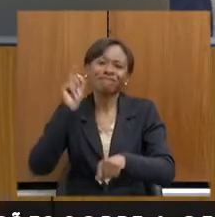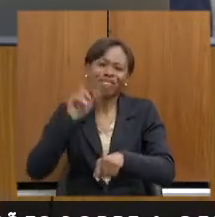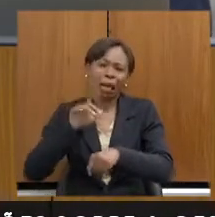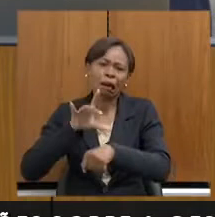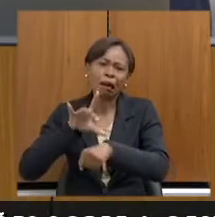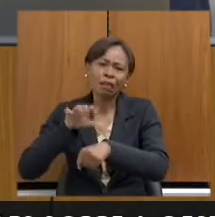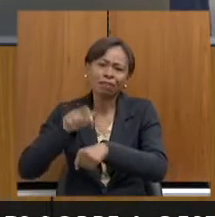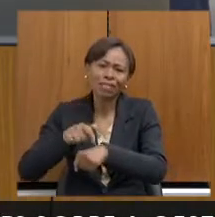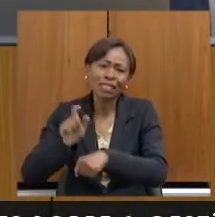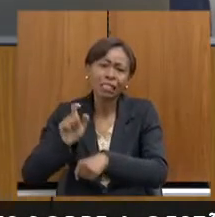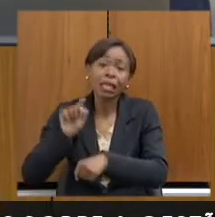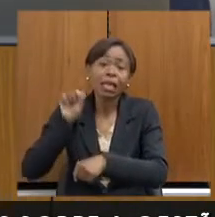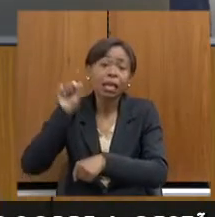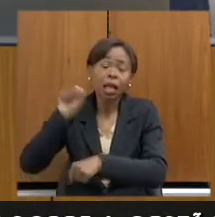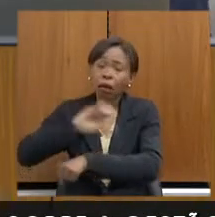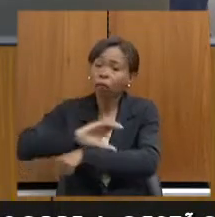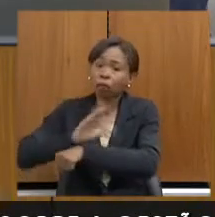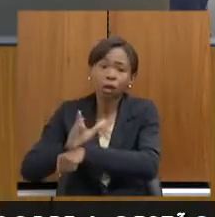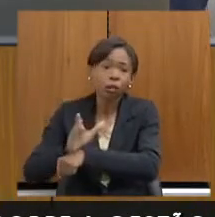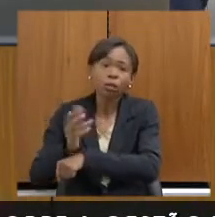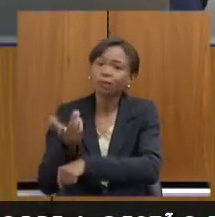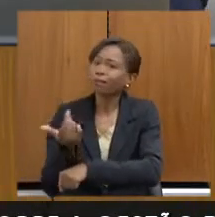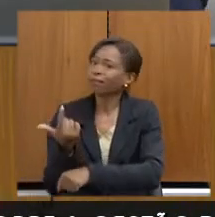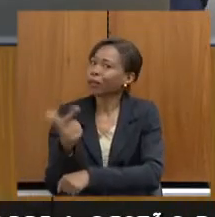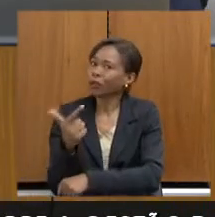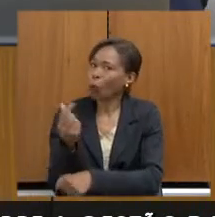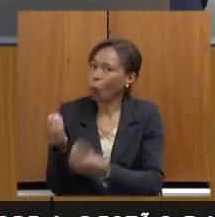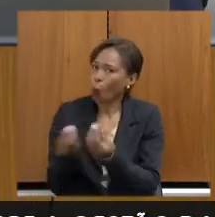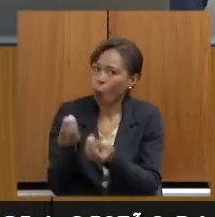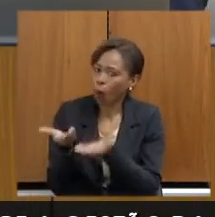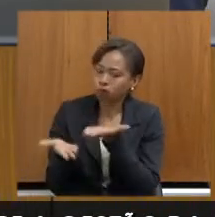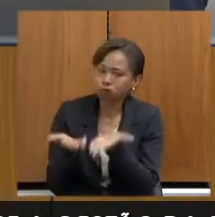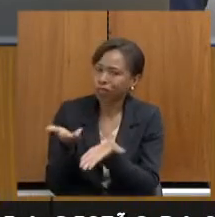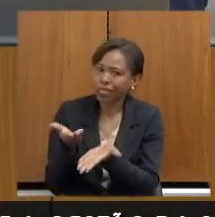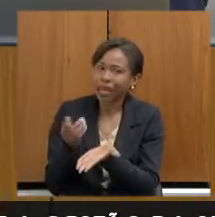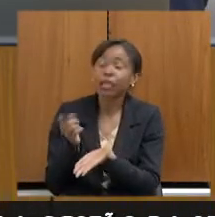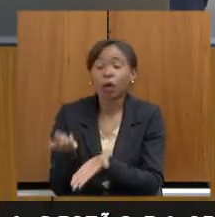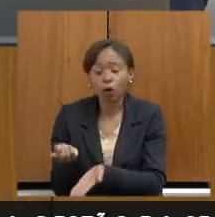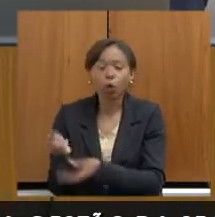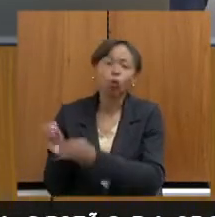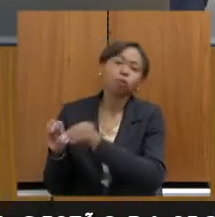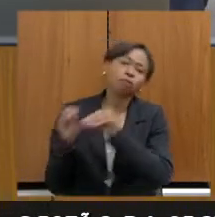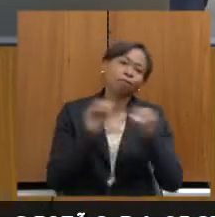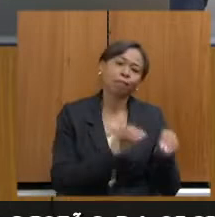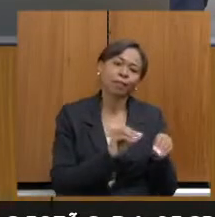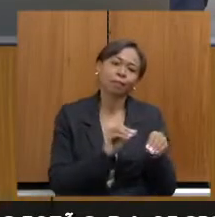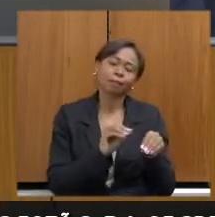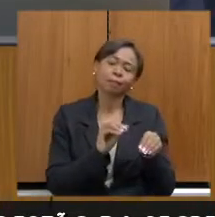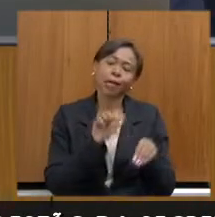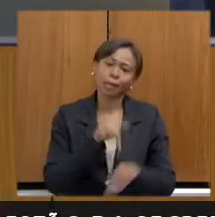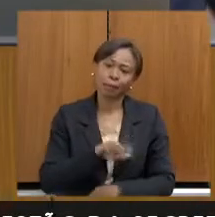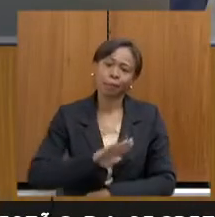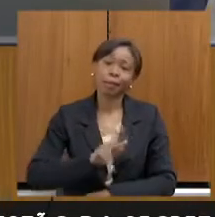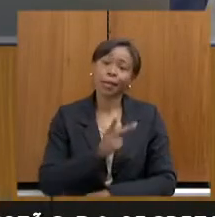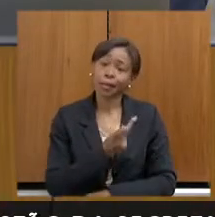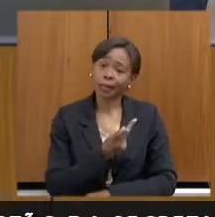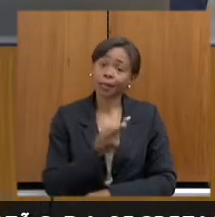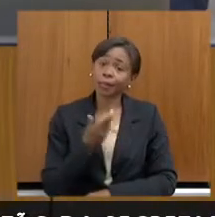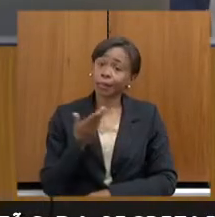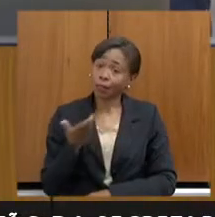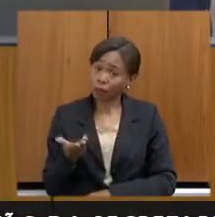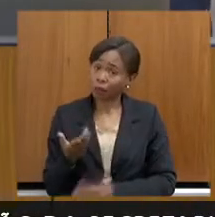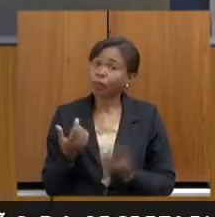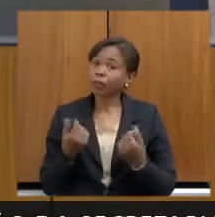não tinha onde acolhê-las então é muito importante que esse que esse essa resolução ela realmente ela seja